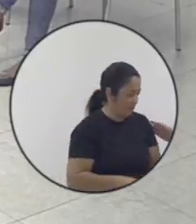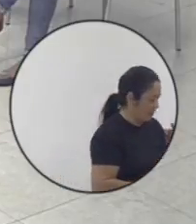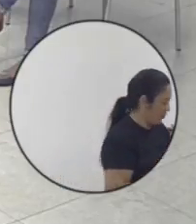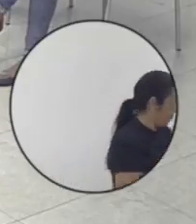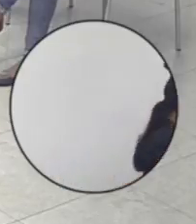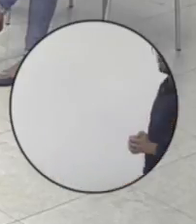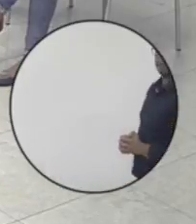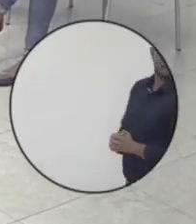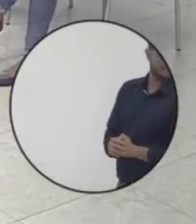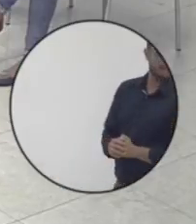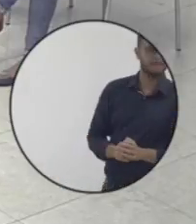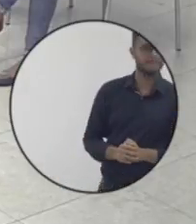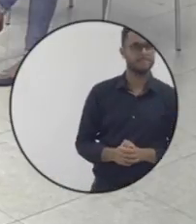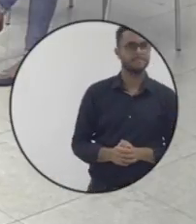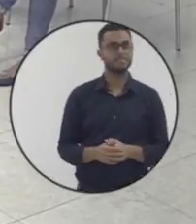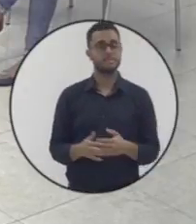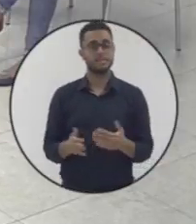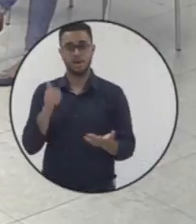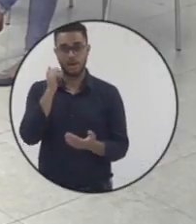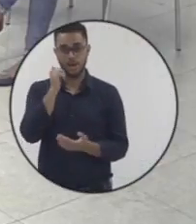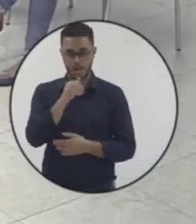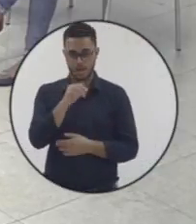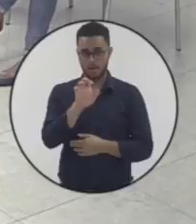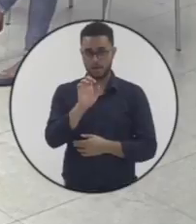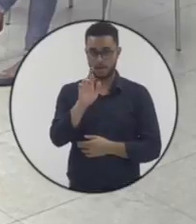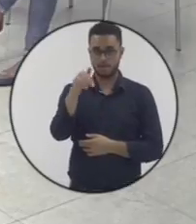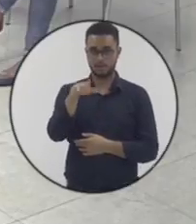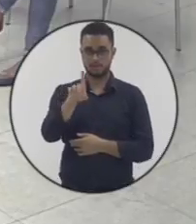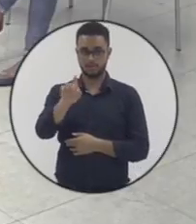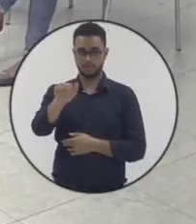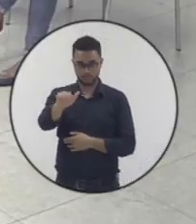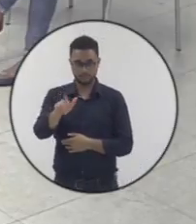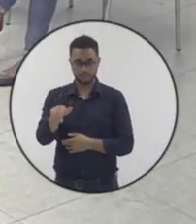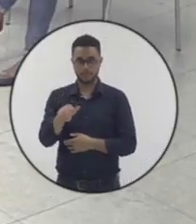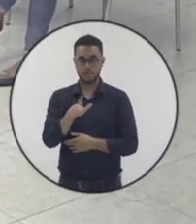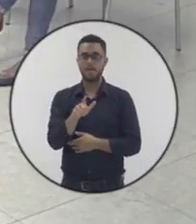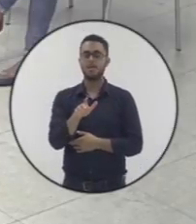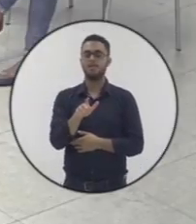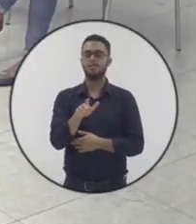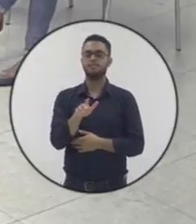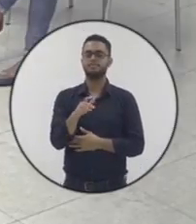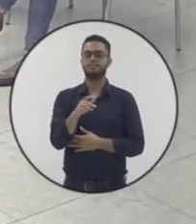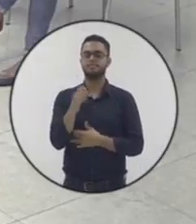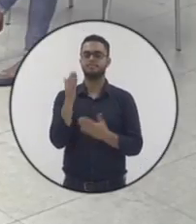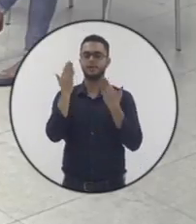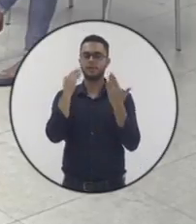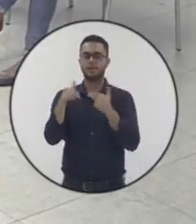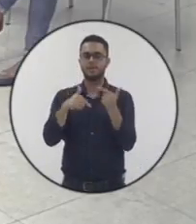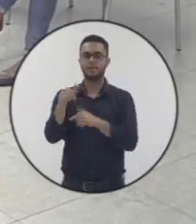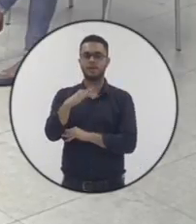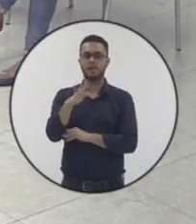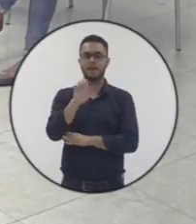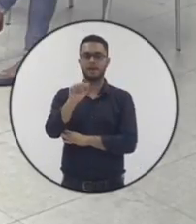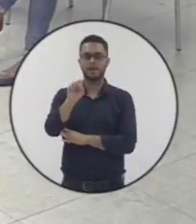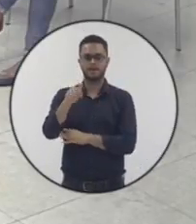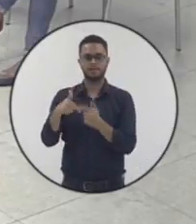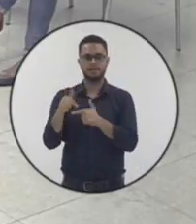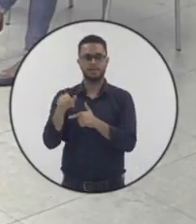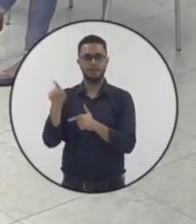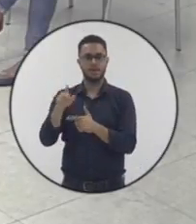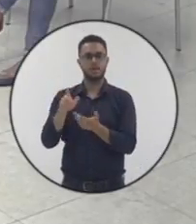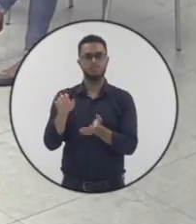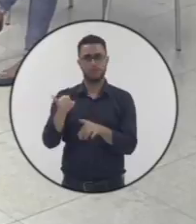Cavalcante. Fernanda é psicóloga, atua num CREAS, num Centro de Referência Especializado em Assistência Social, em uma